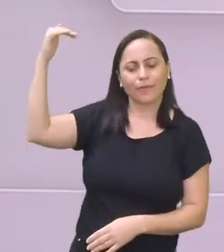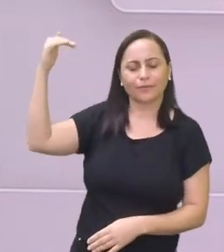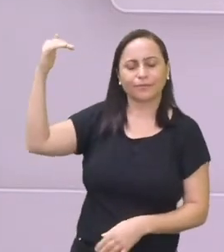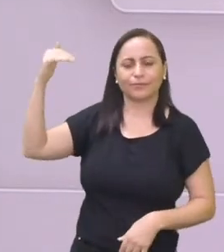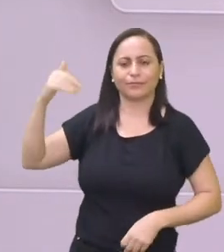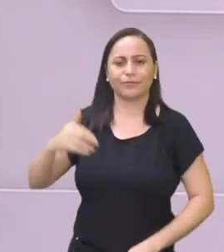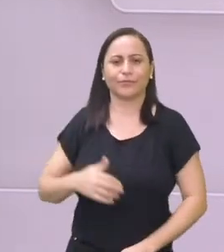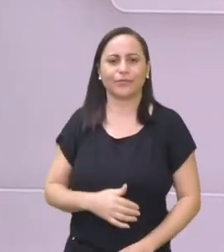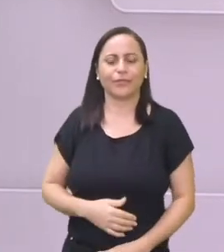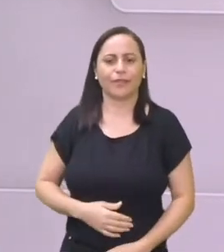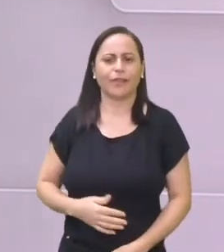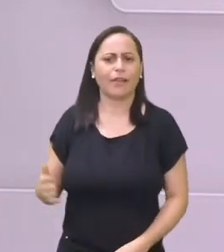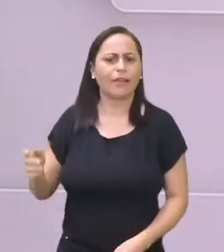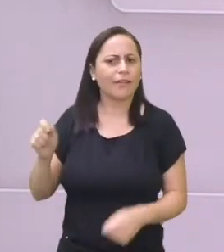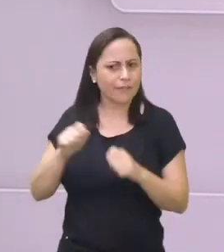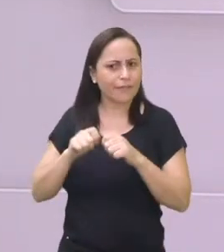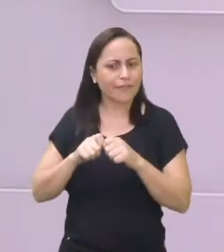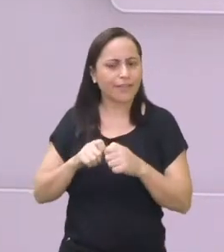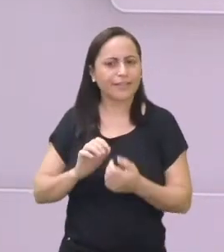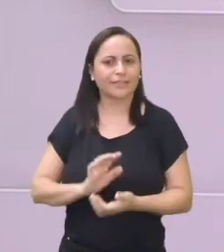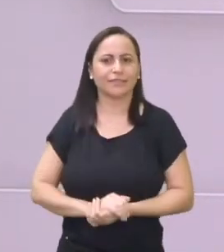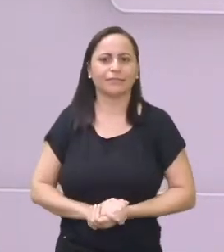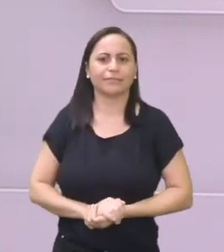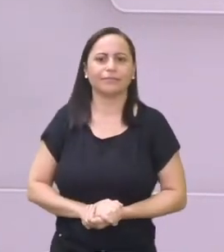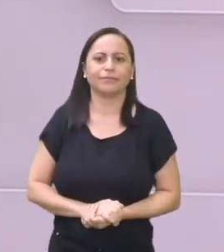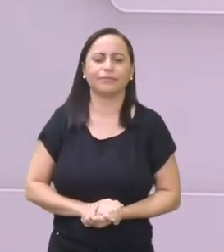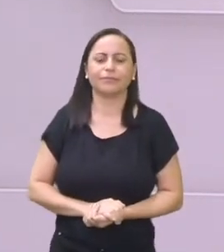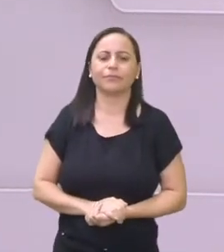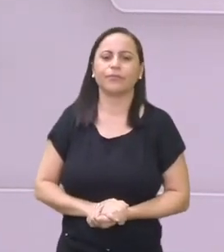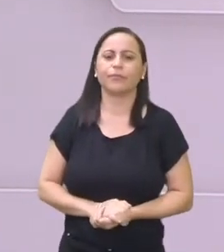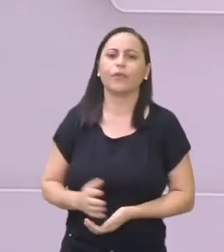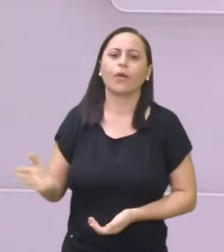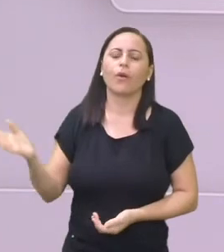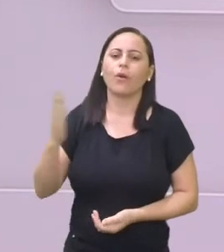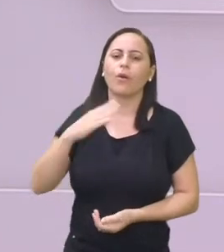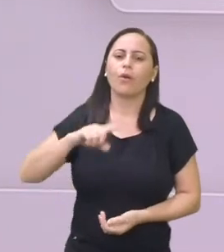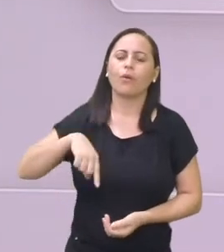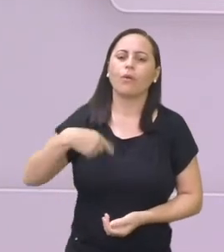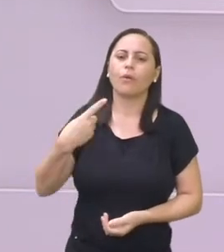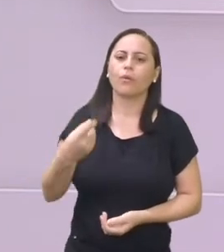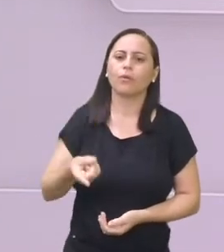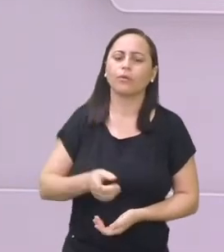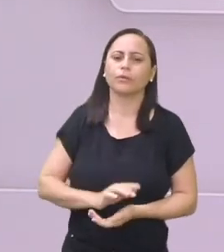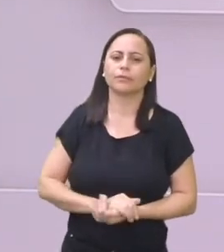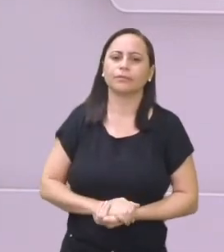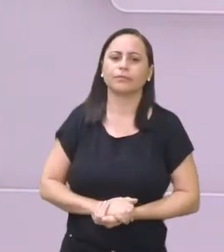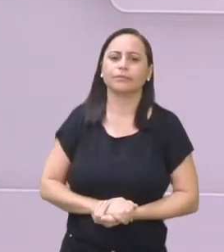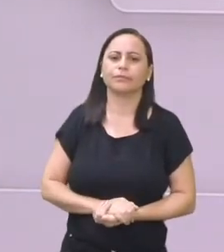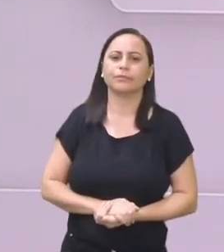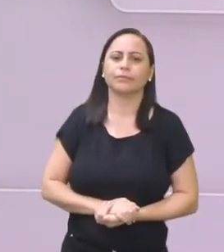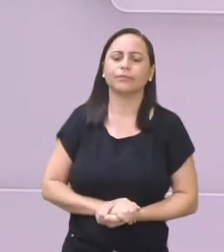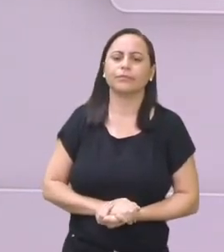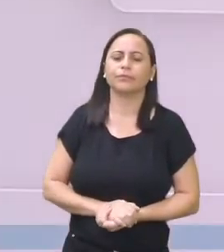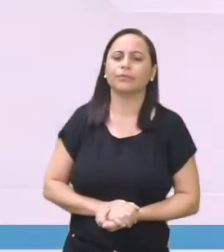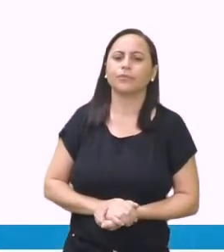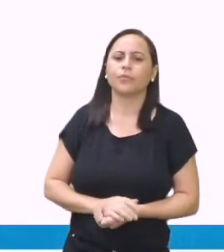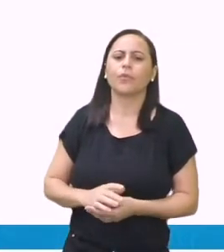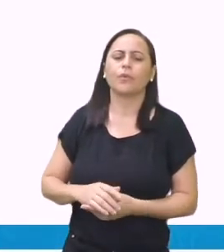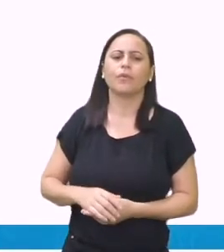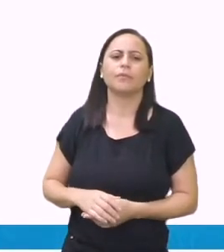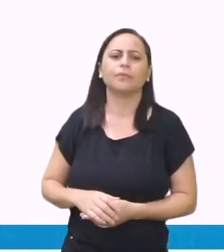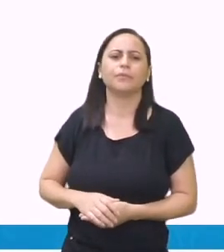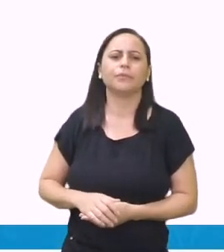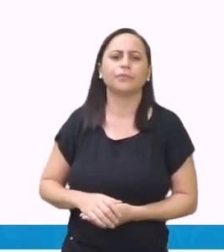certo? Mas vamos fazer, deixa sem fazer não, hein? Vamos à nossa próxima aqui, ó. Coloque o valor